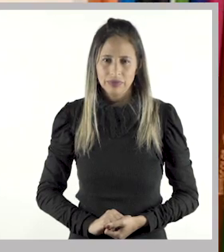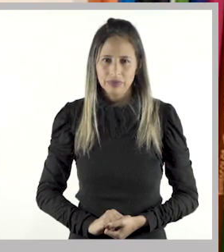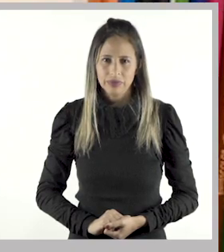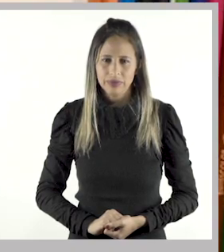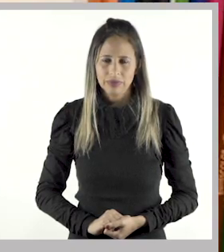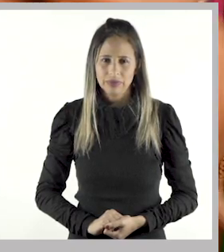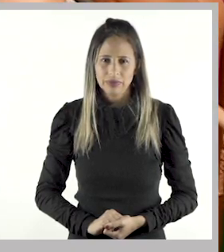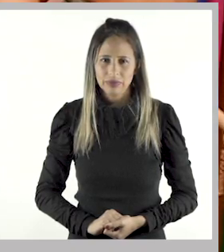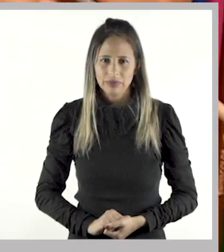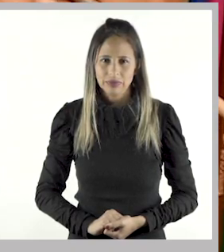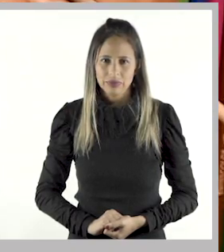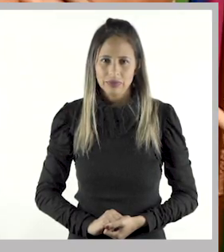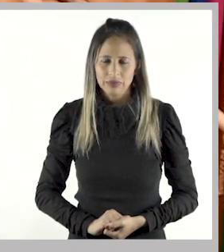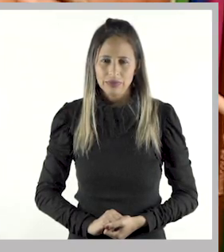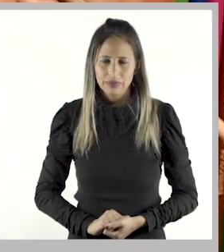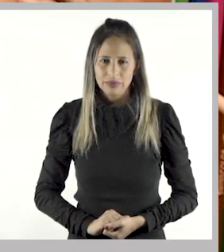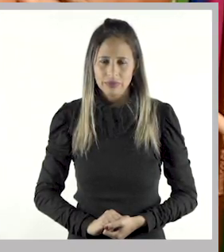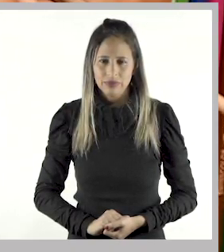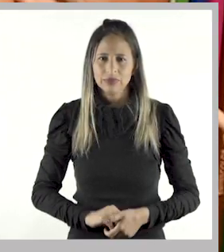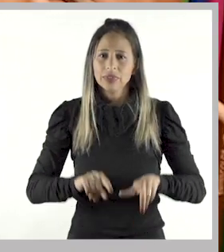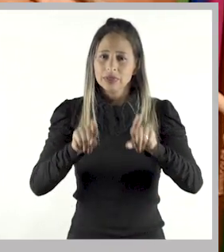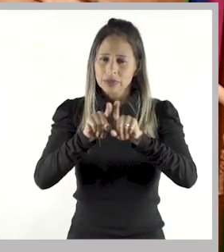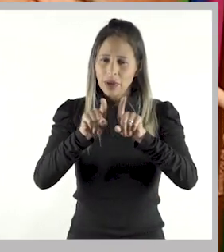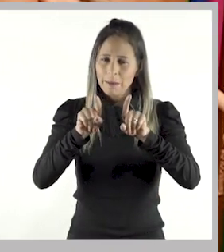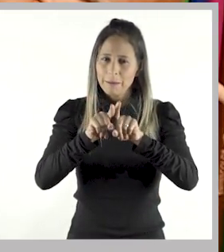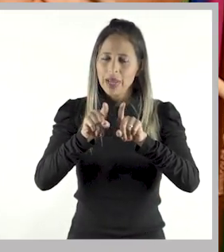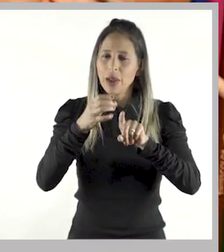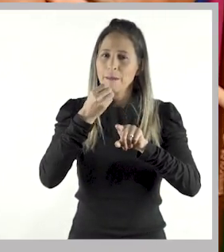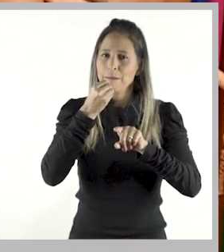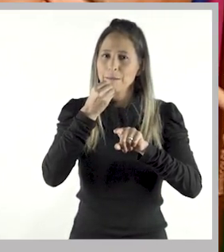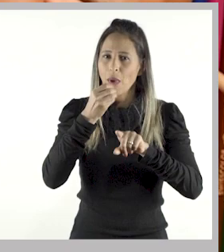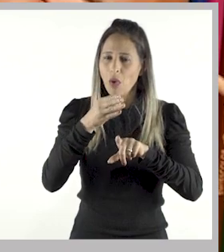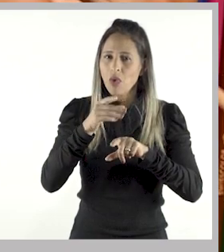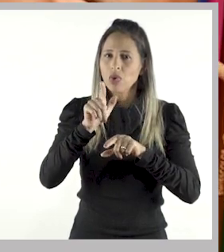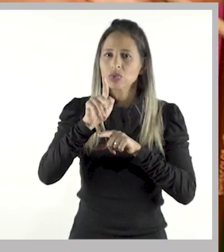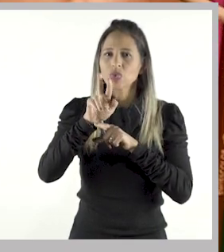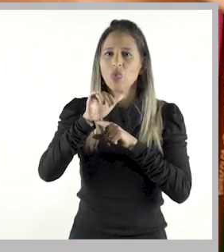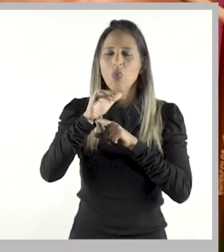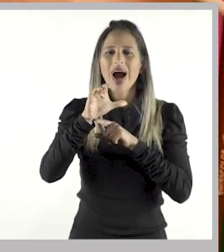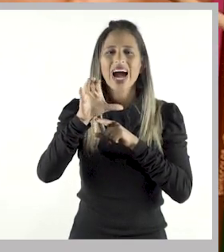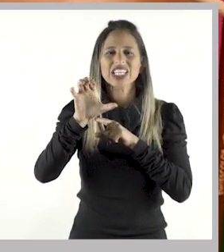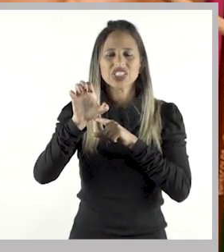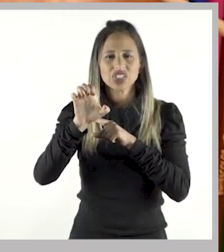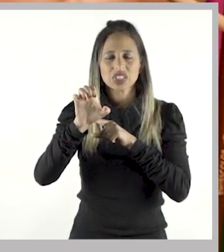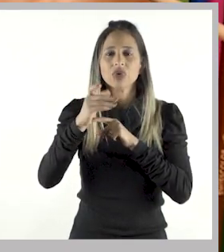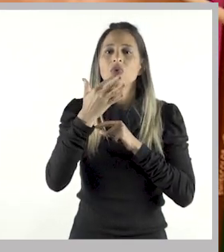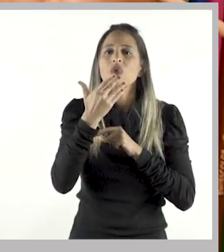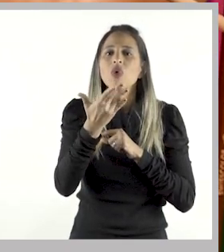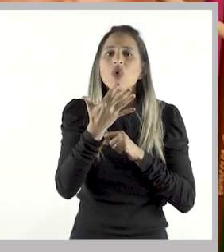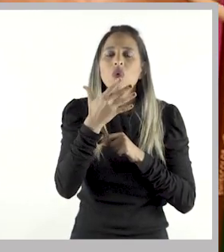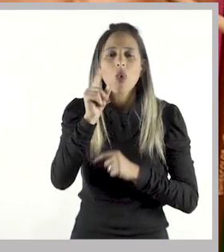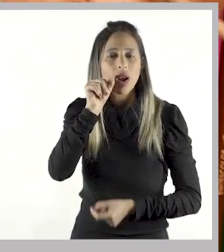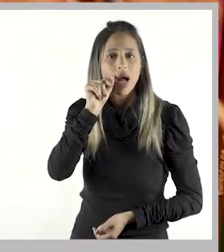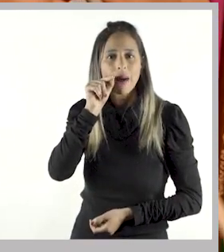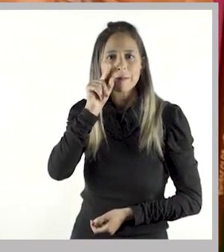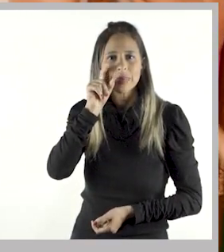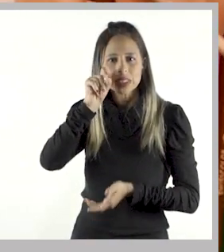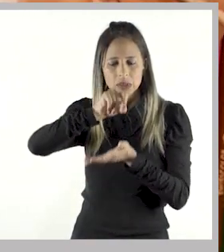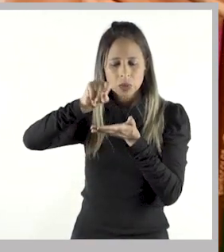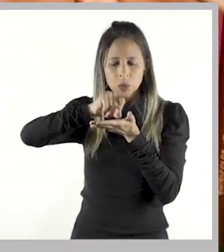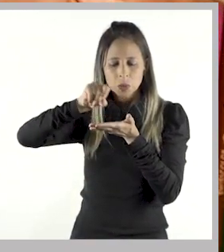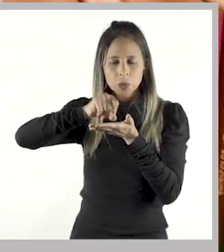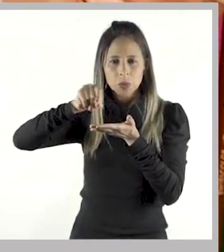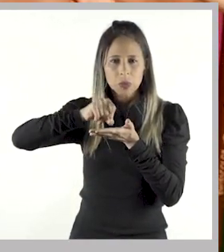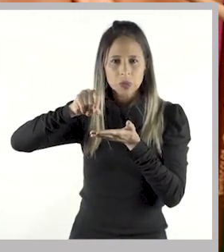O legal também de fazer no guache ou na acrílica é misturar depois um lápis de cor por cima. Que você pode fazer